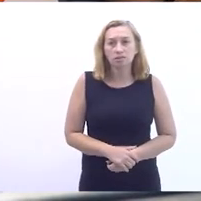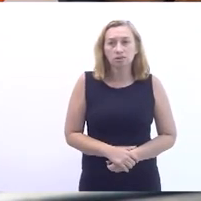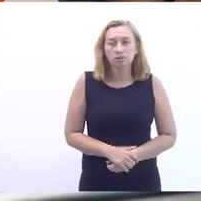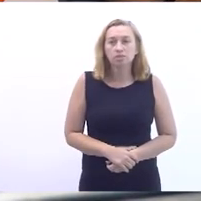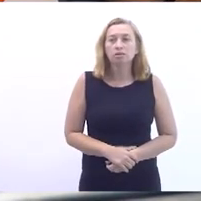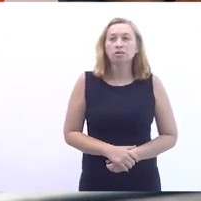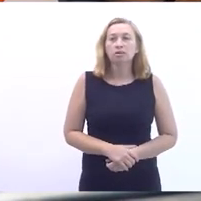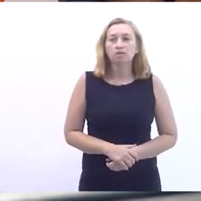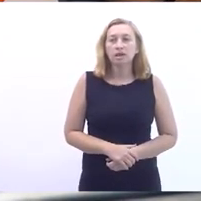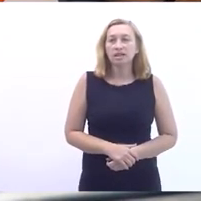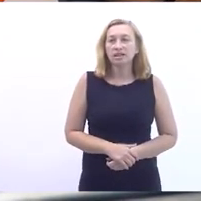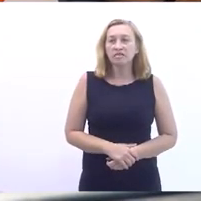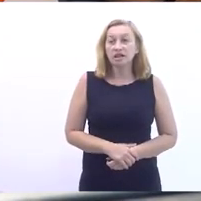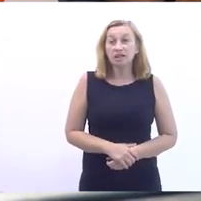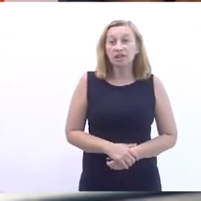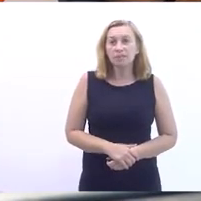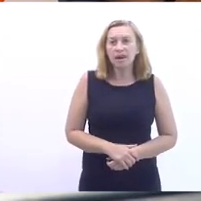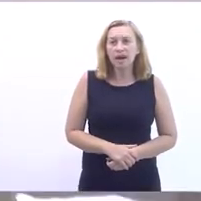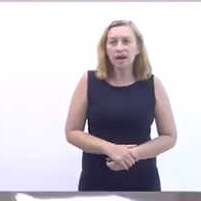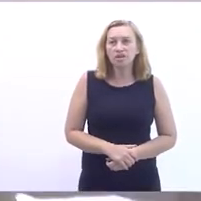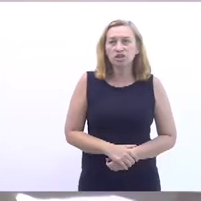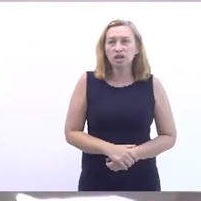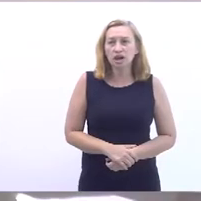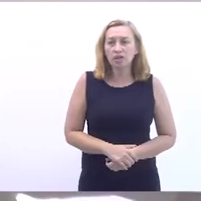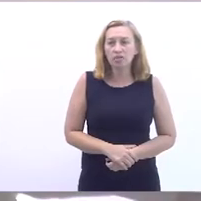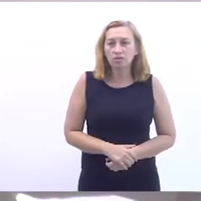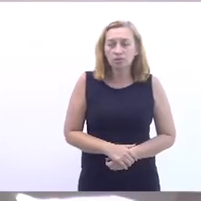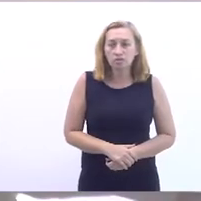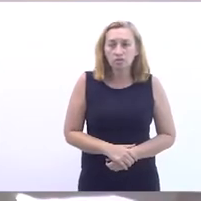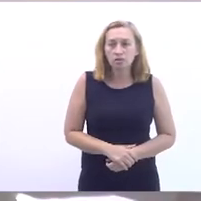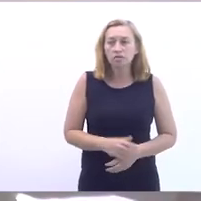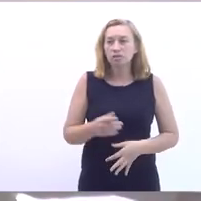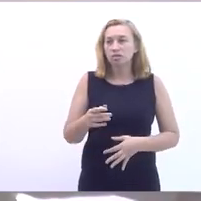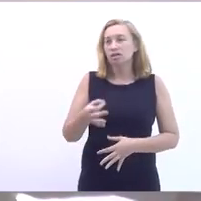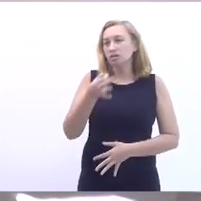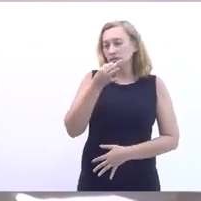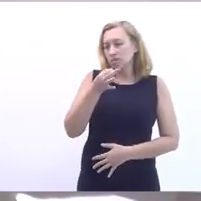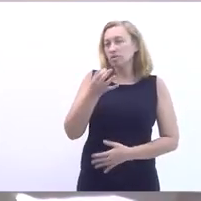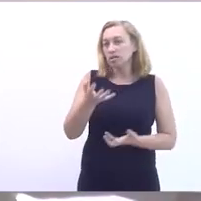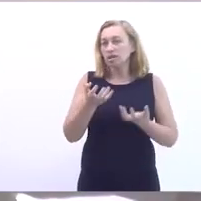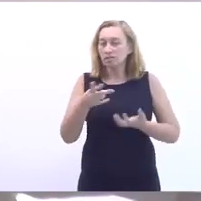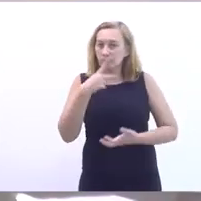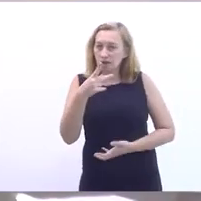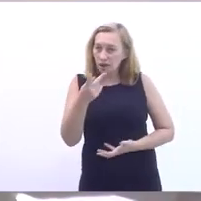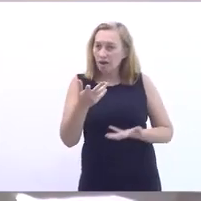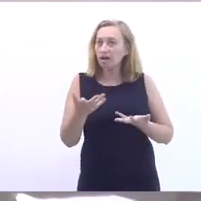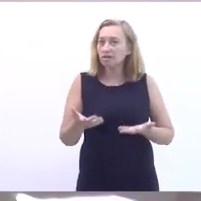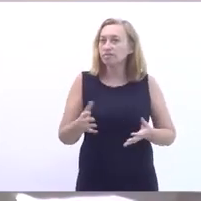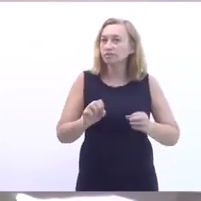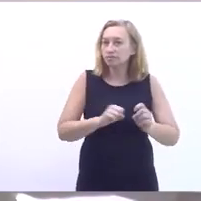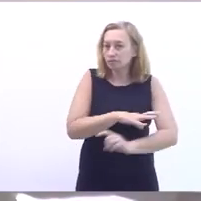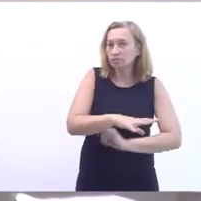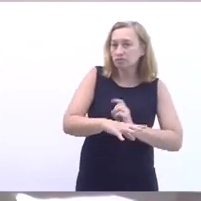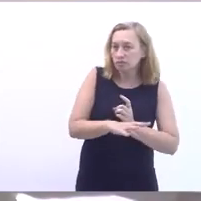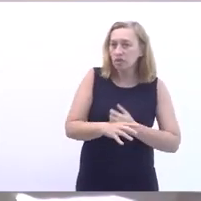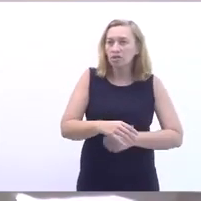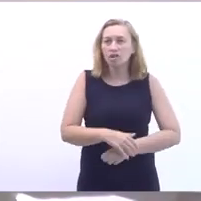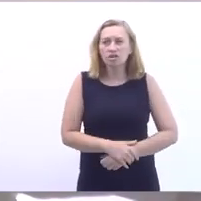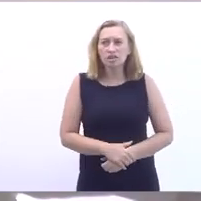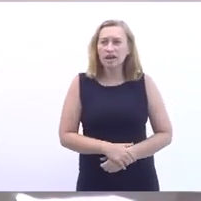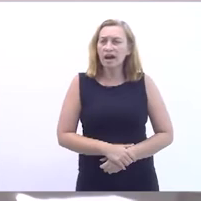Rapaziada aqui garotada que pelo depoimento dela antes e que essa expressava-se que a socializa vá